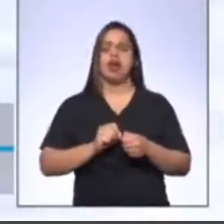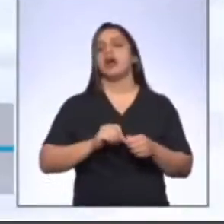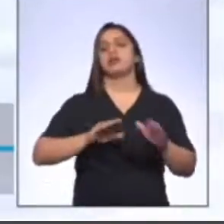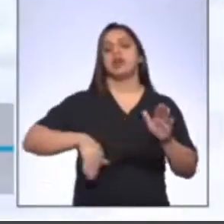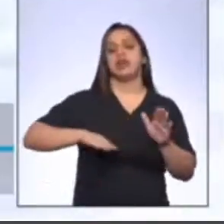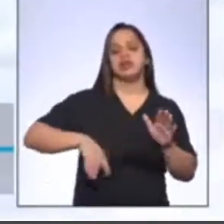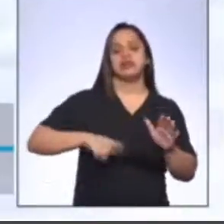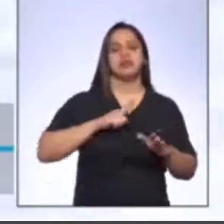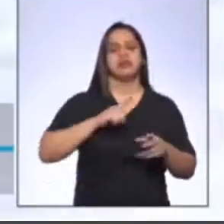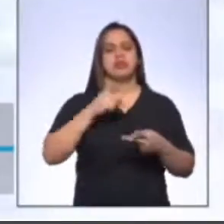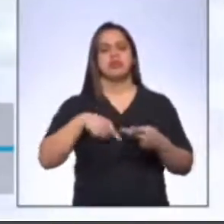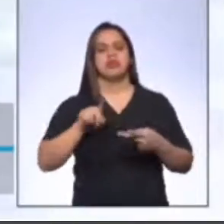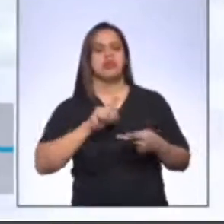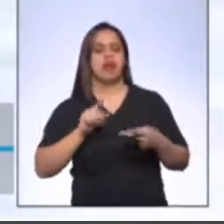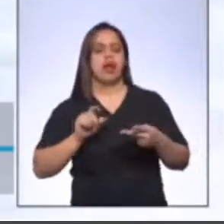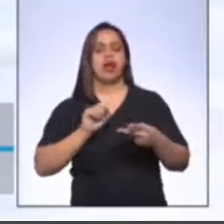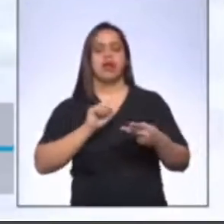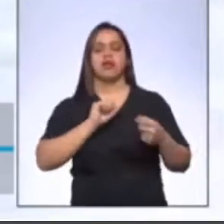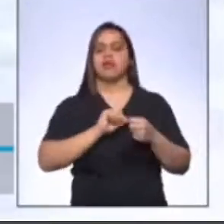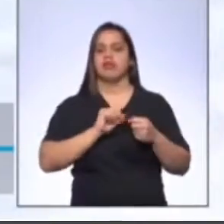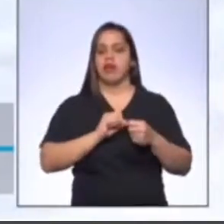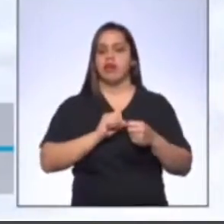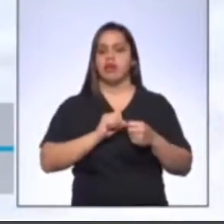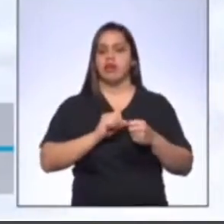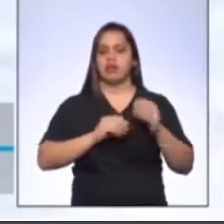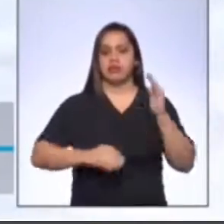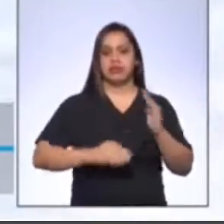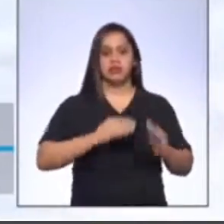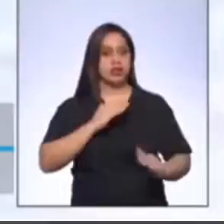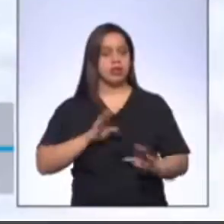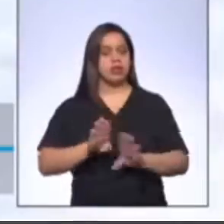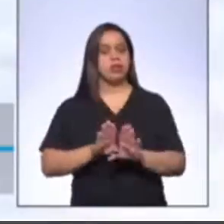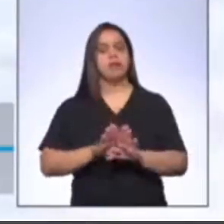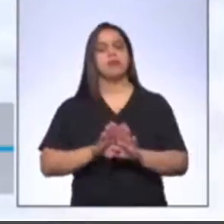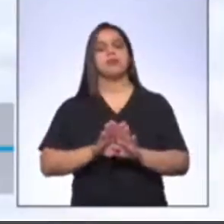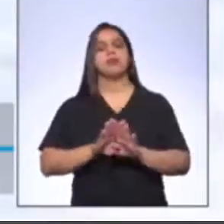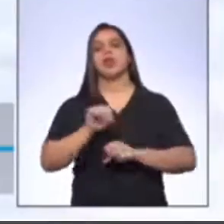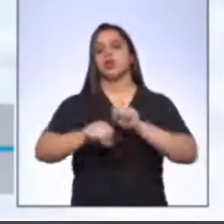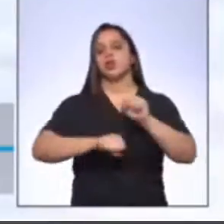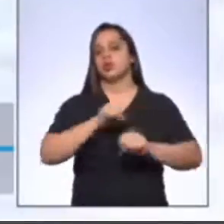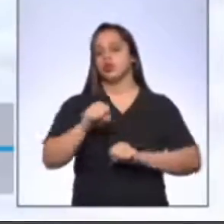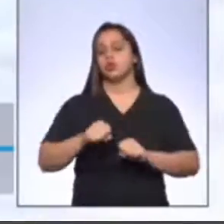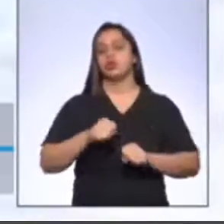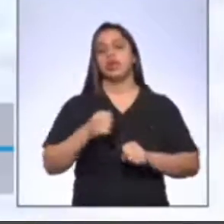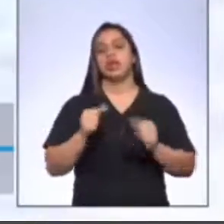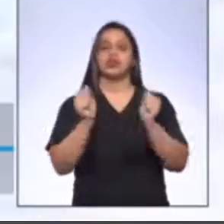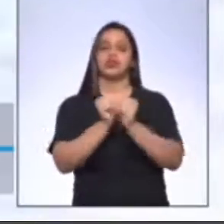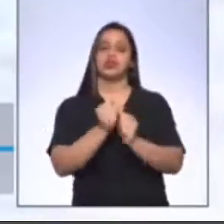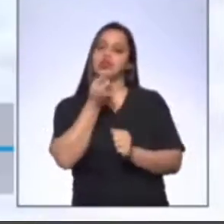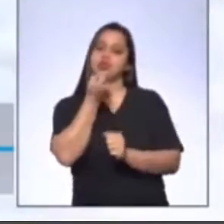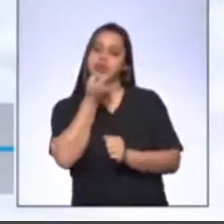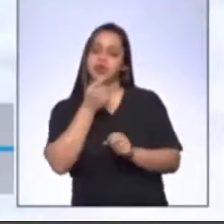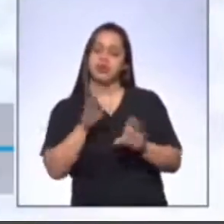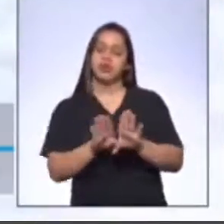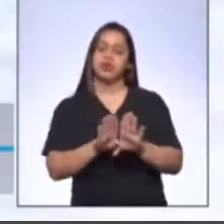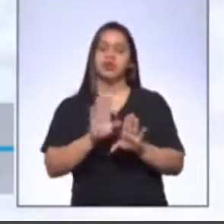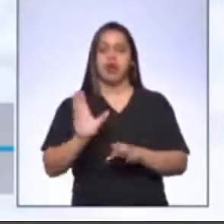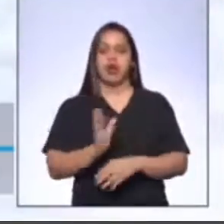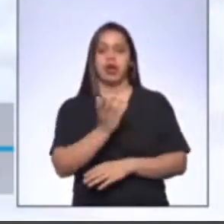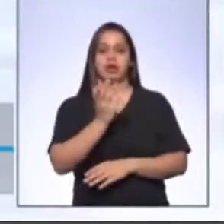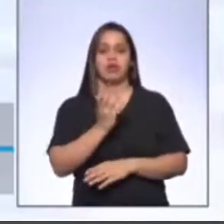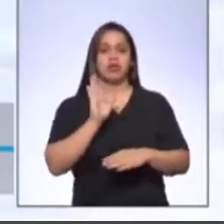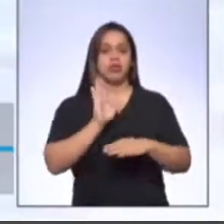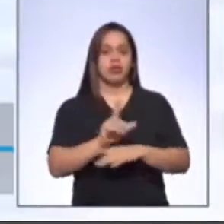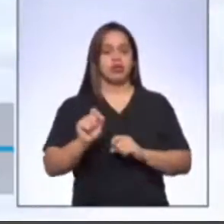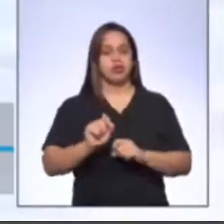fazer caráter que a gente vai junto com um medicamento e isso vai ajudar na sua a resolver esse